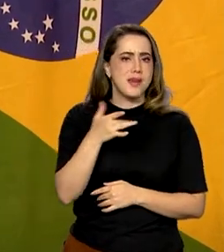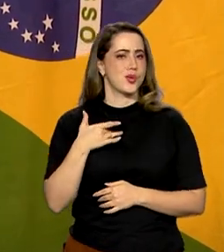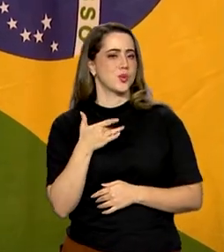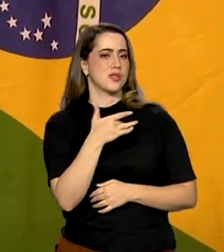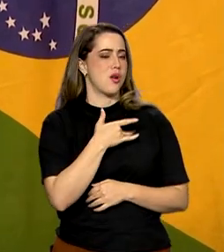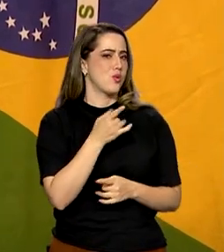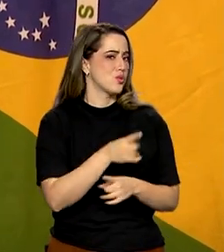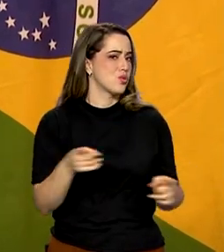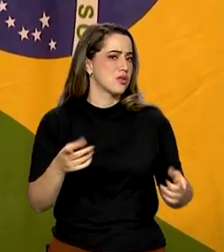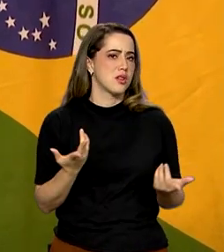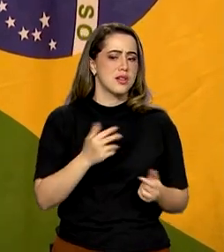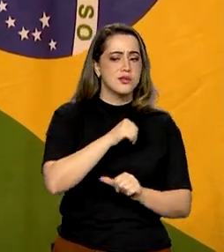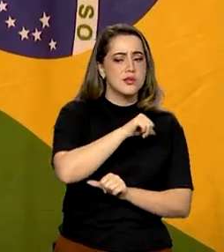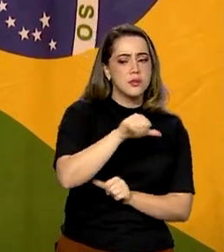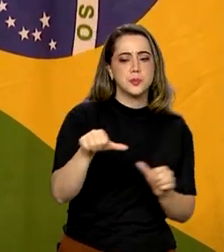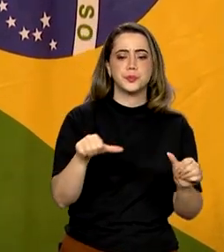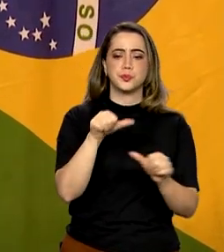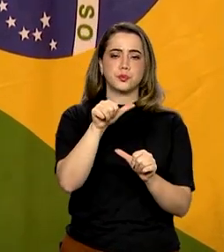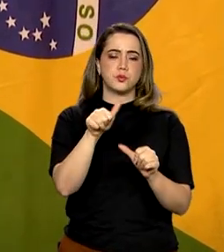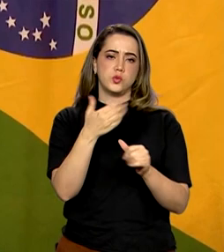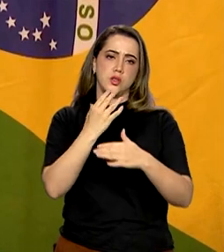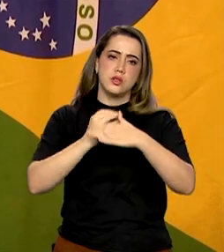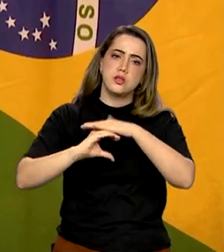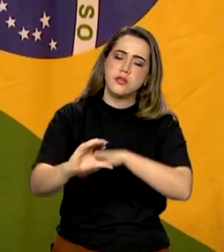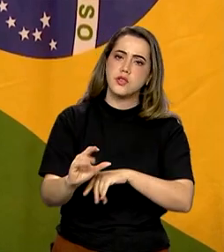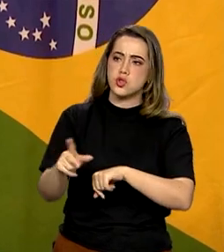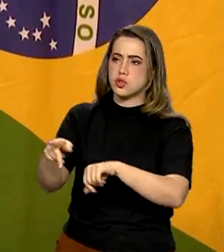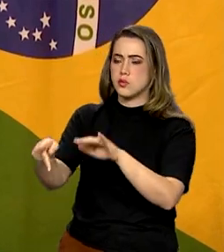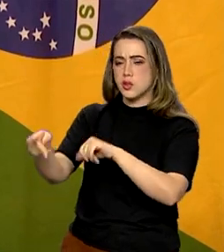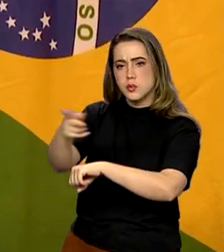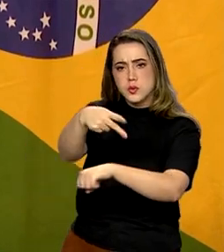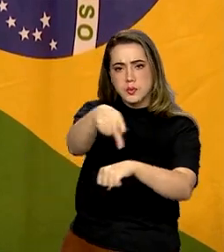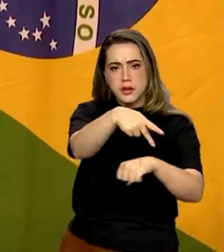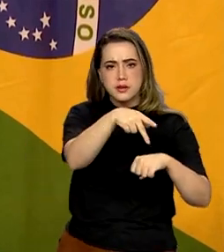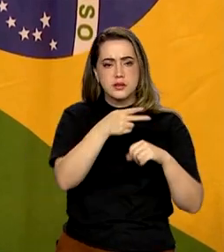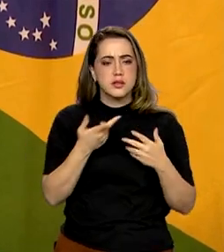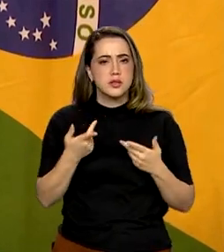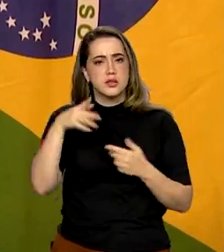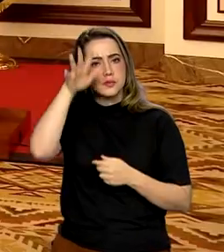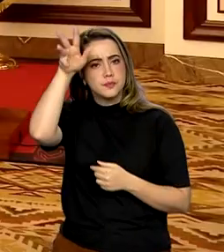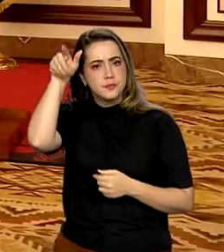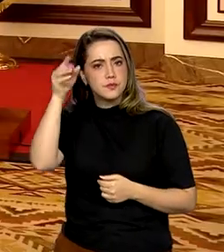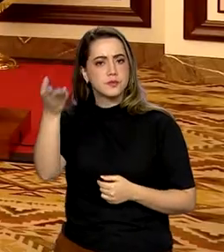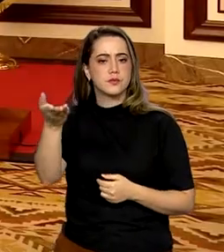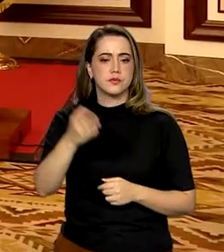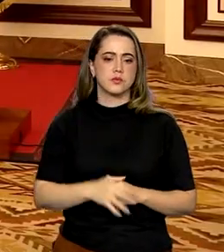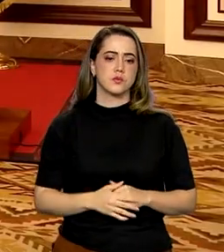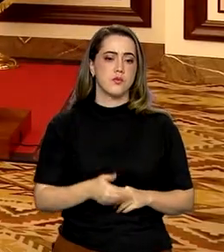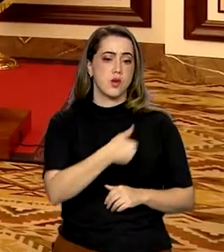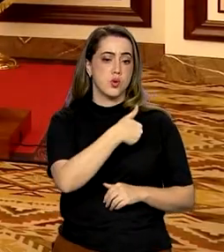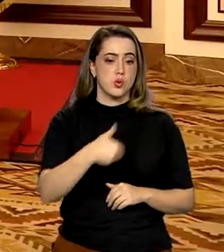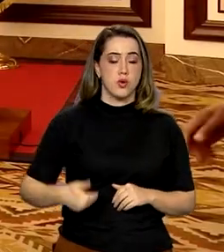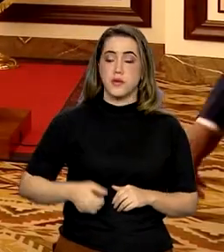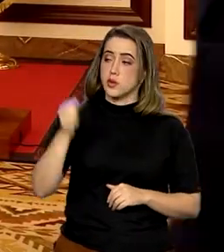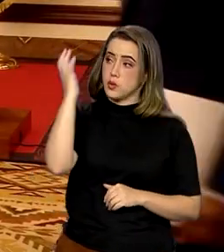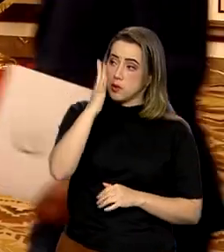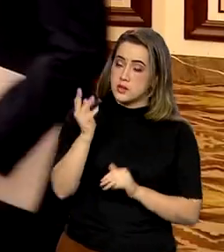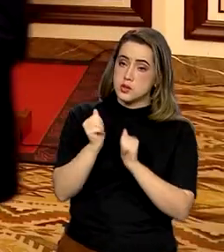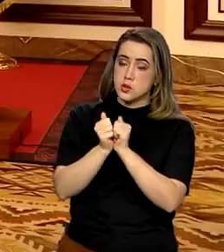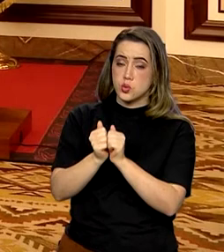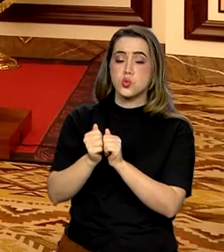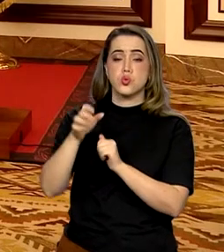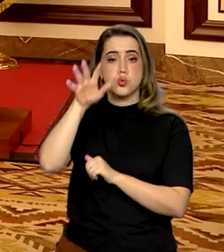se isso fosse transformado em investimento no país africano. Os governos de Brasil e Angola